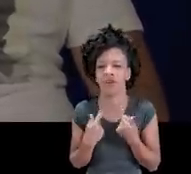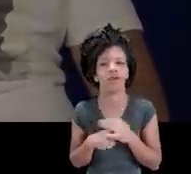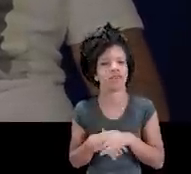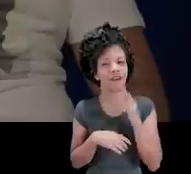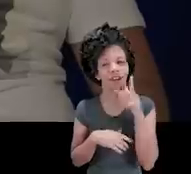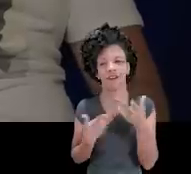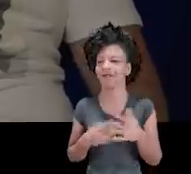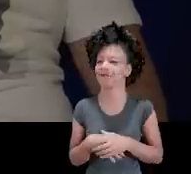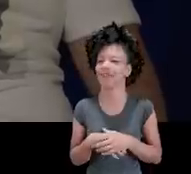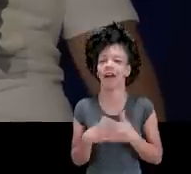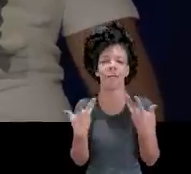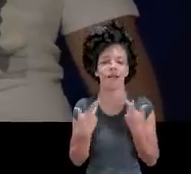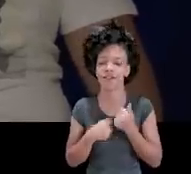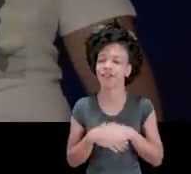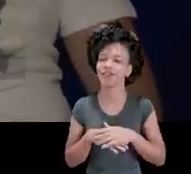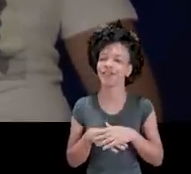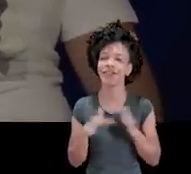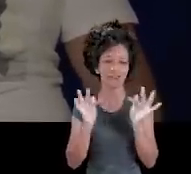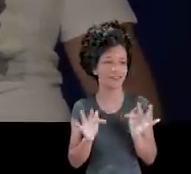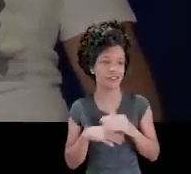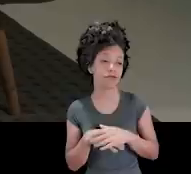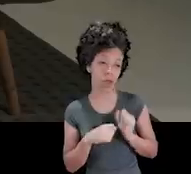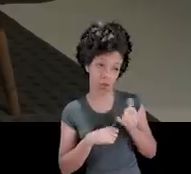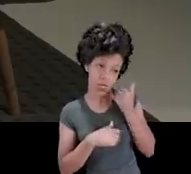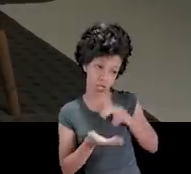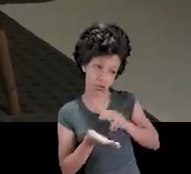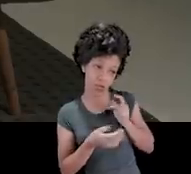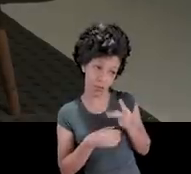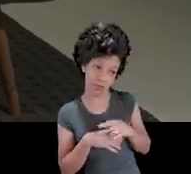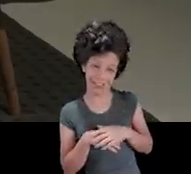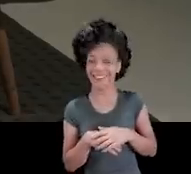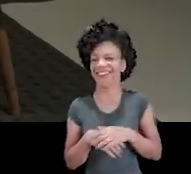voz é maravilhosa. Pô, eu tô muito feliz em estar aqui. Eu posso ligar de manhã pra você.